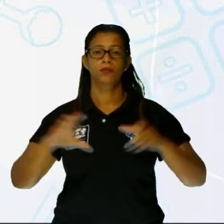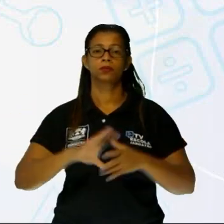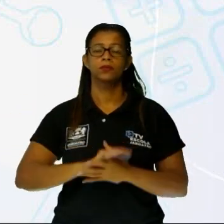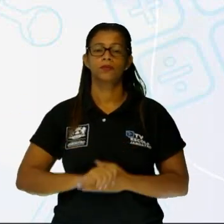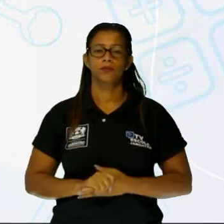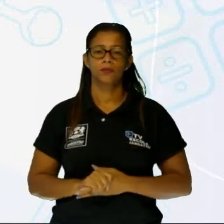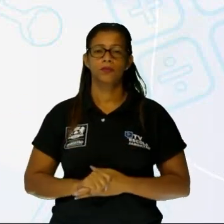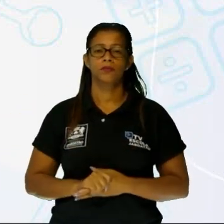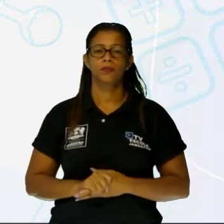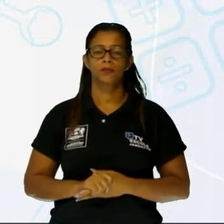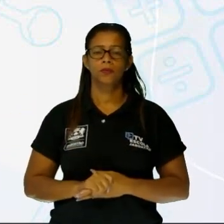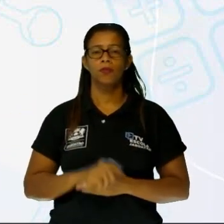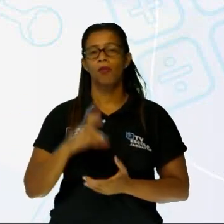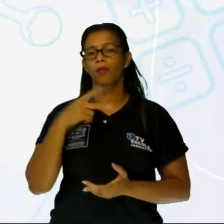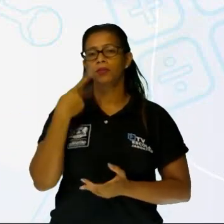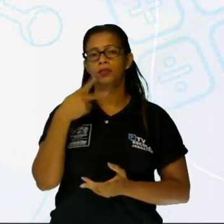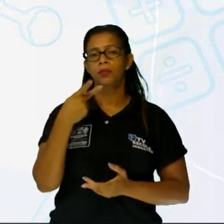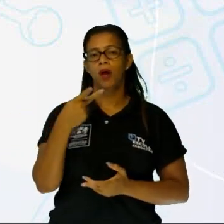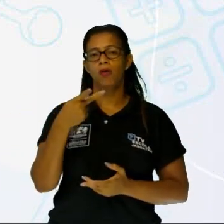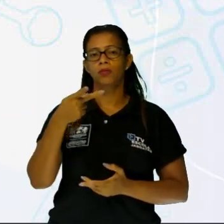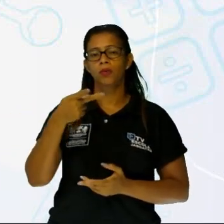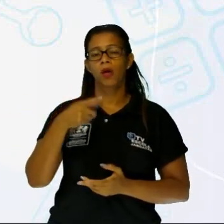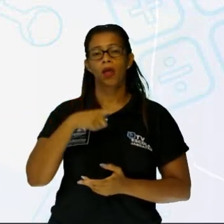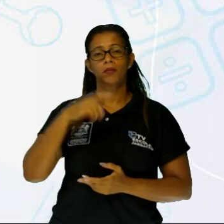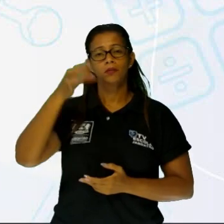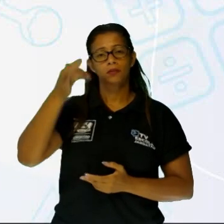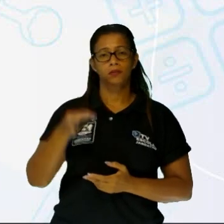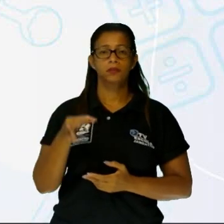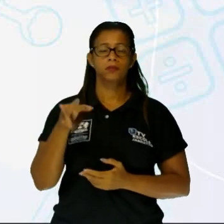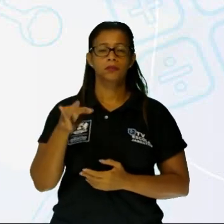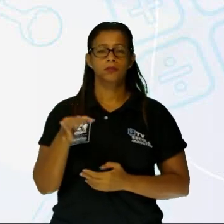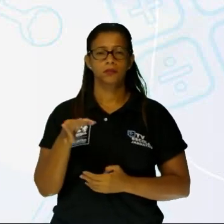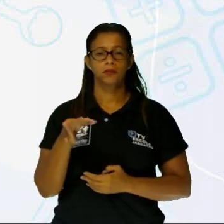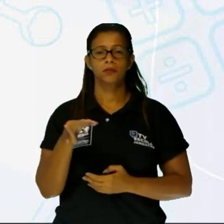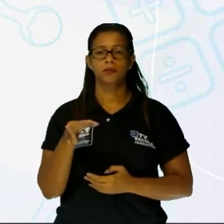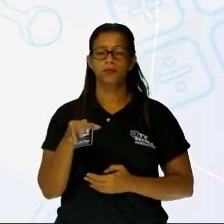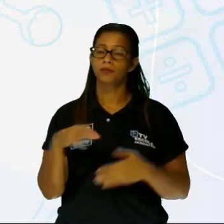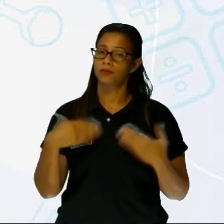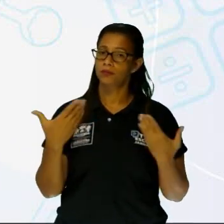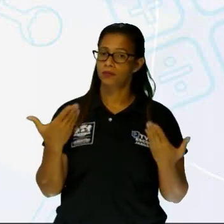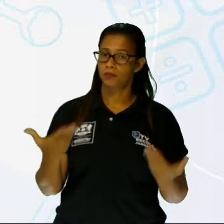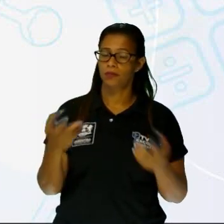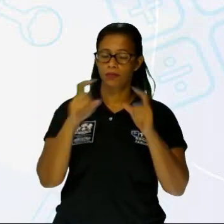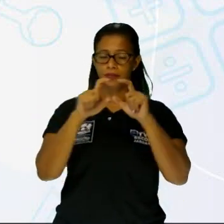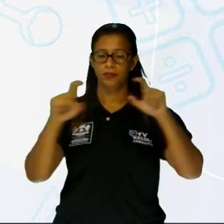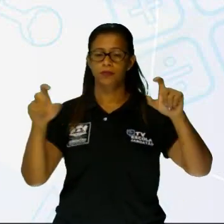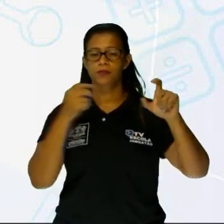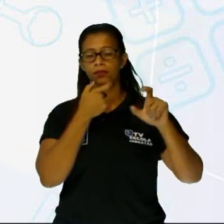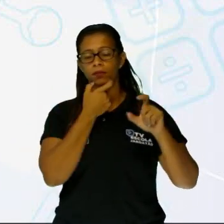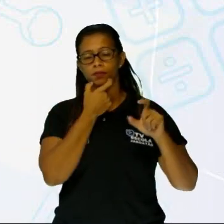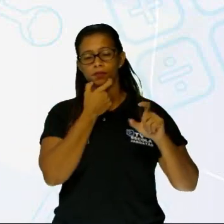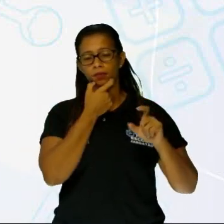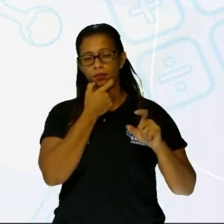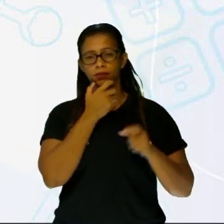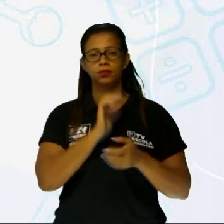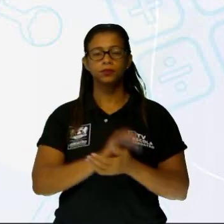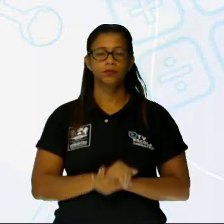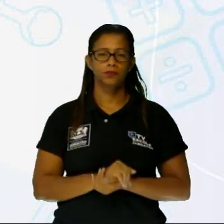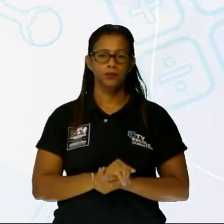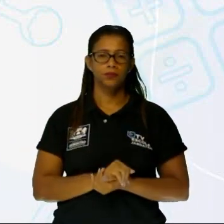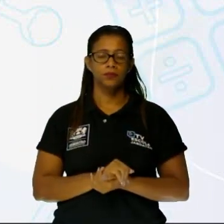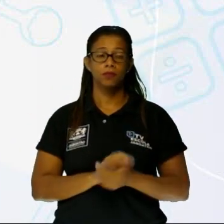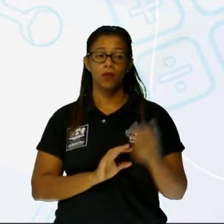de dizer algo afirmando aquilo, né? Então, they should see a doctor, eles deveriam ver